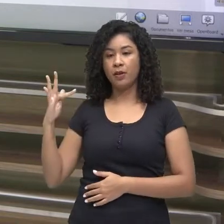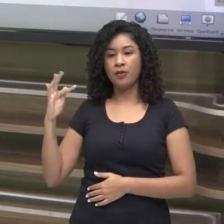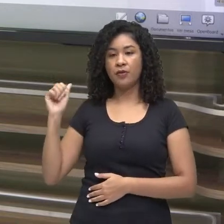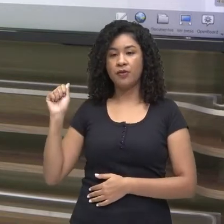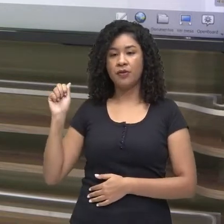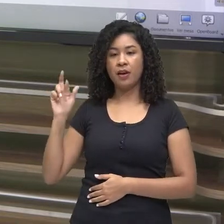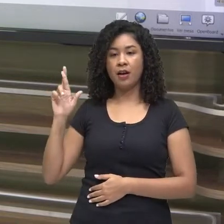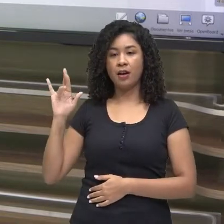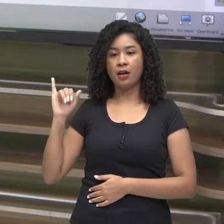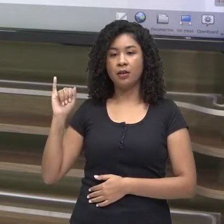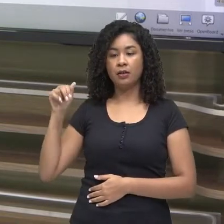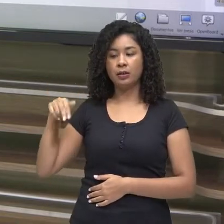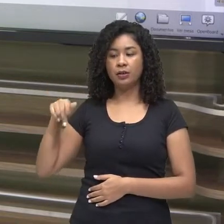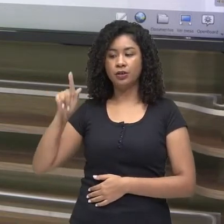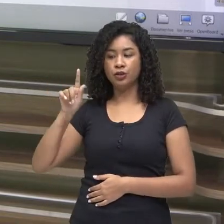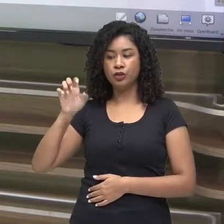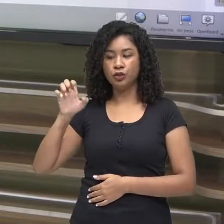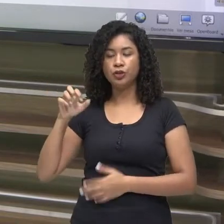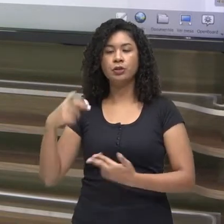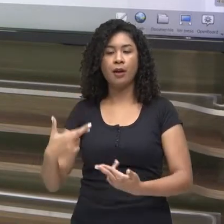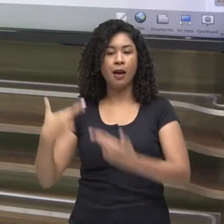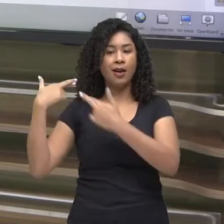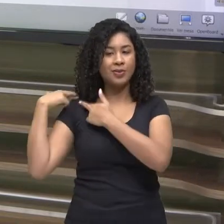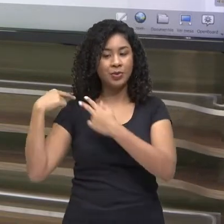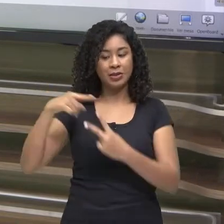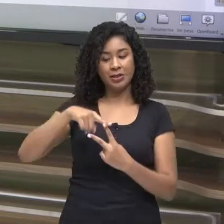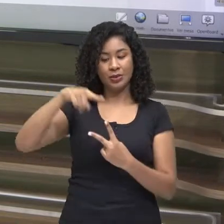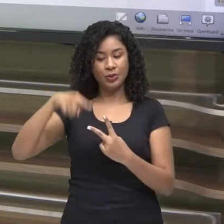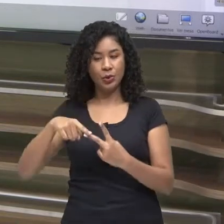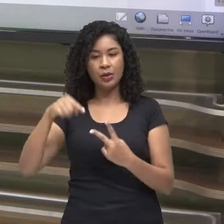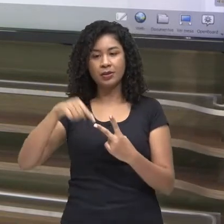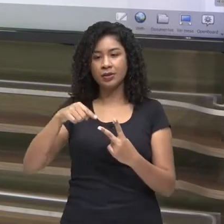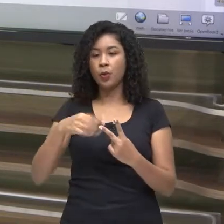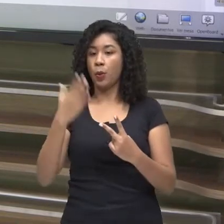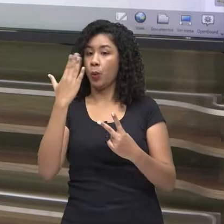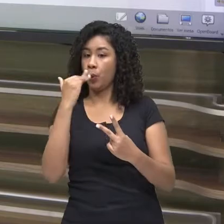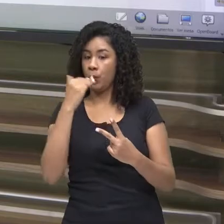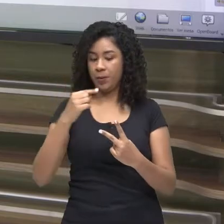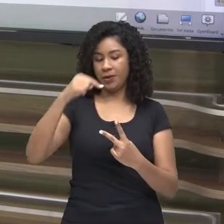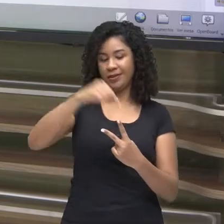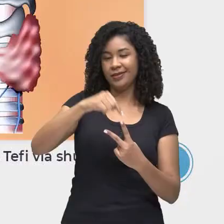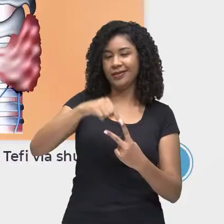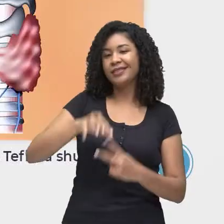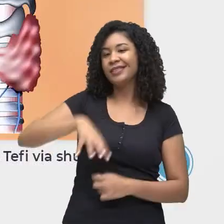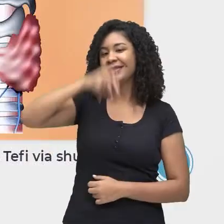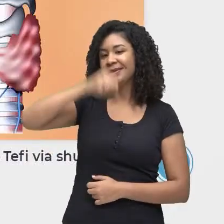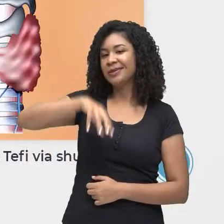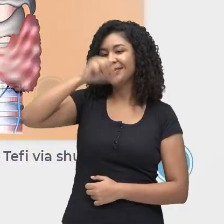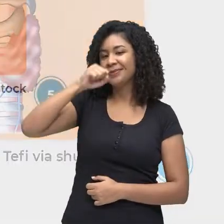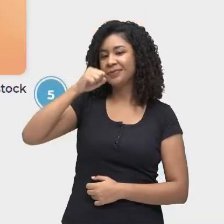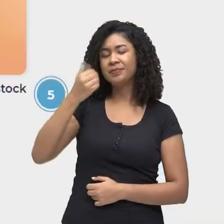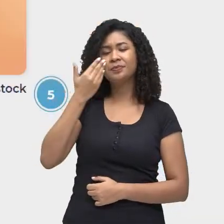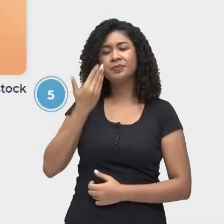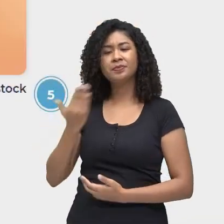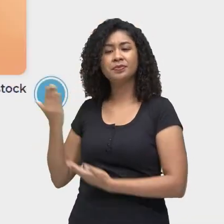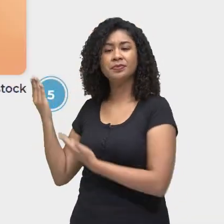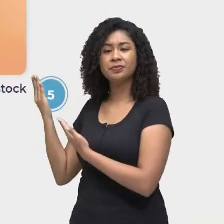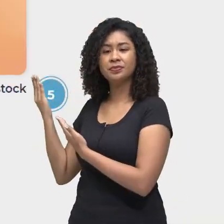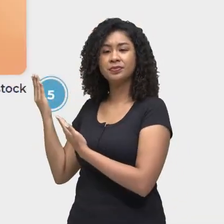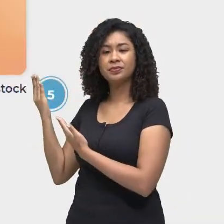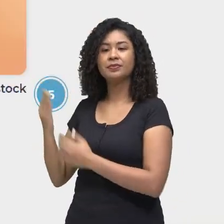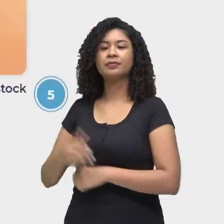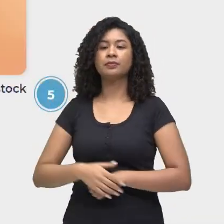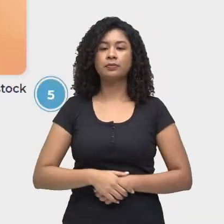esses dois sistemas, certo? Então, vocês podem observar aí na imagem que a faringe, ela realiza